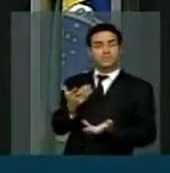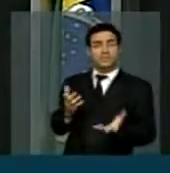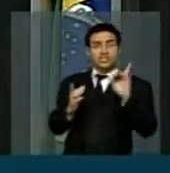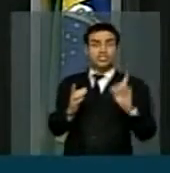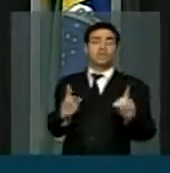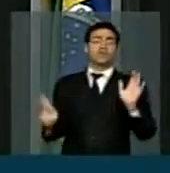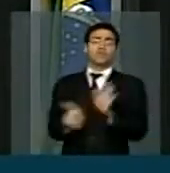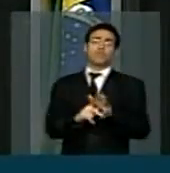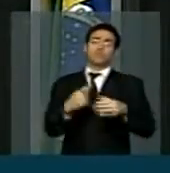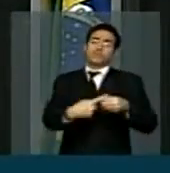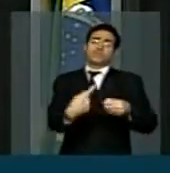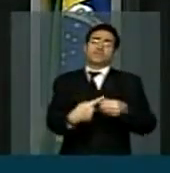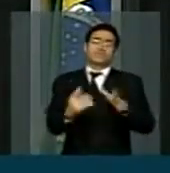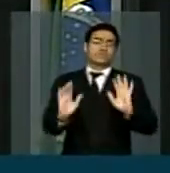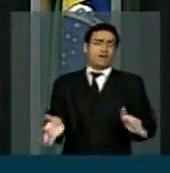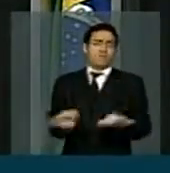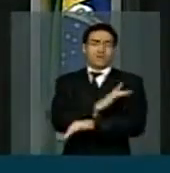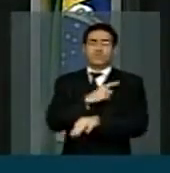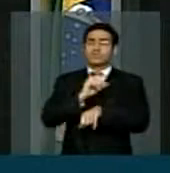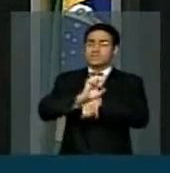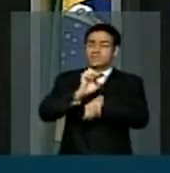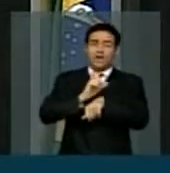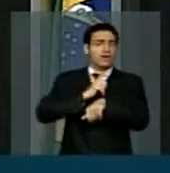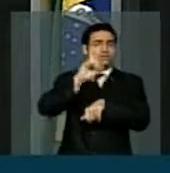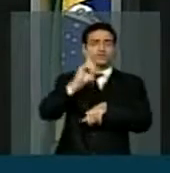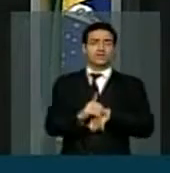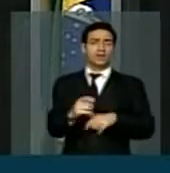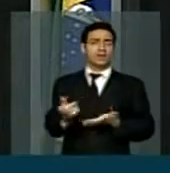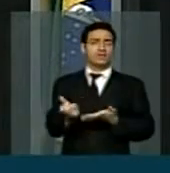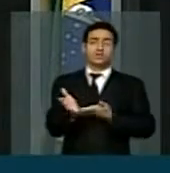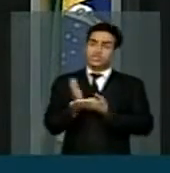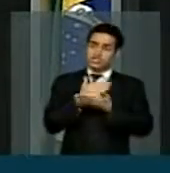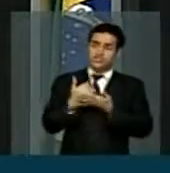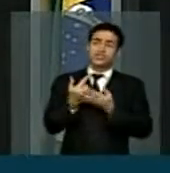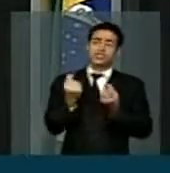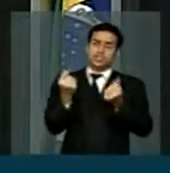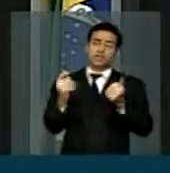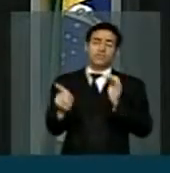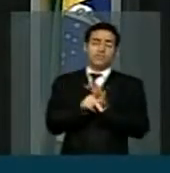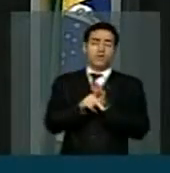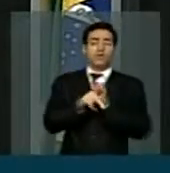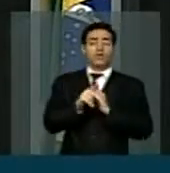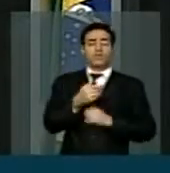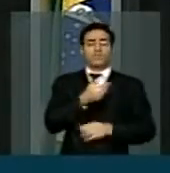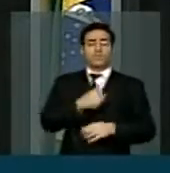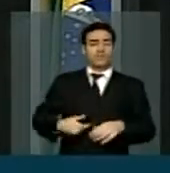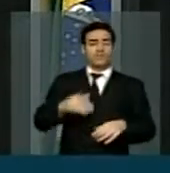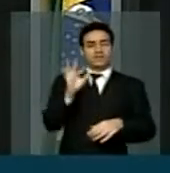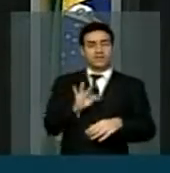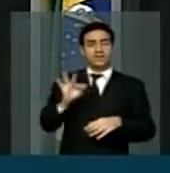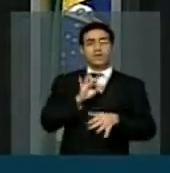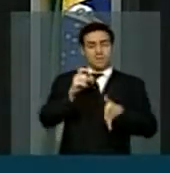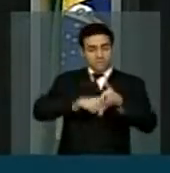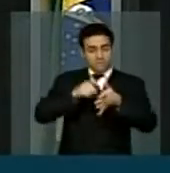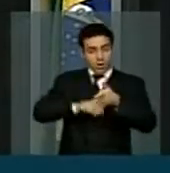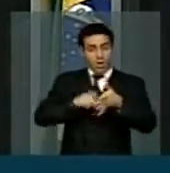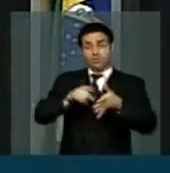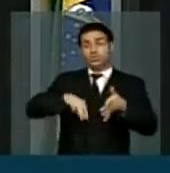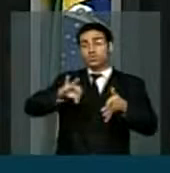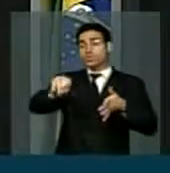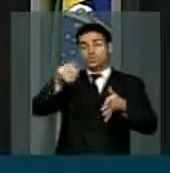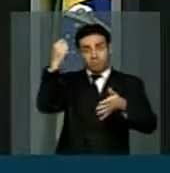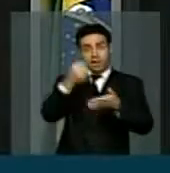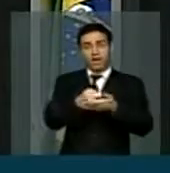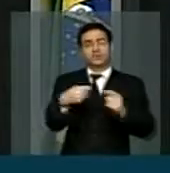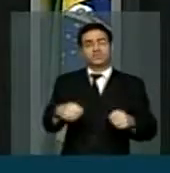dos municípios, é direito dos estados compartilhar a riqueza da União arrecadada dos impostos, das taxas, das contribuições.